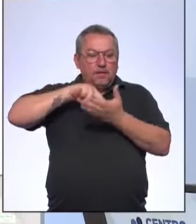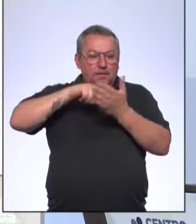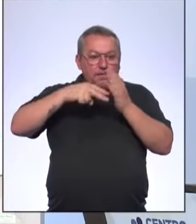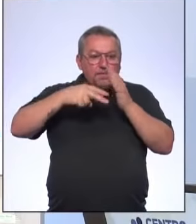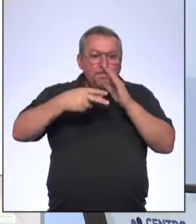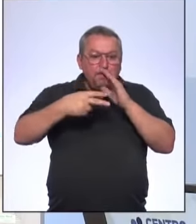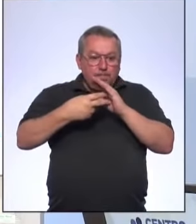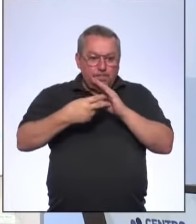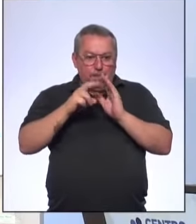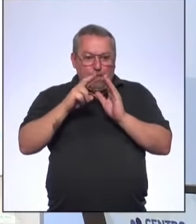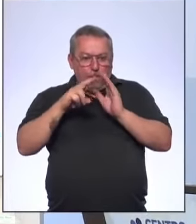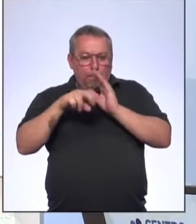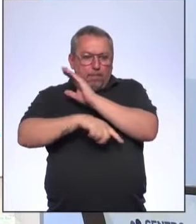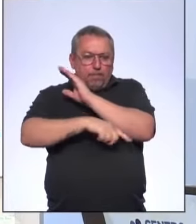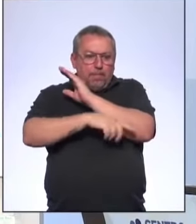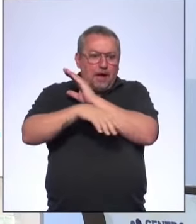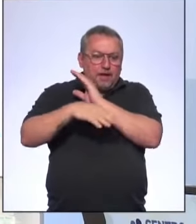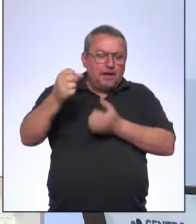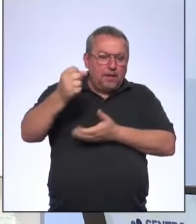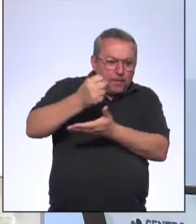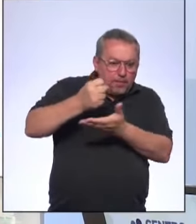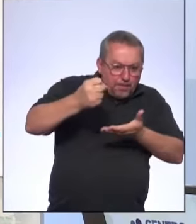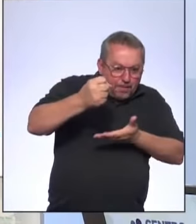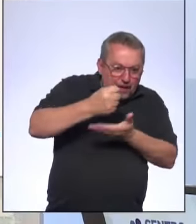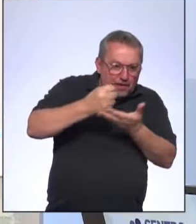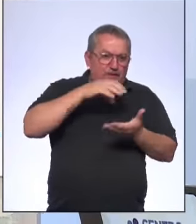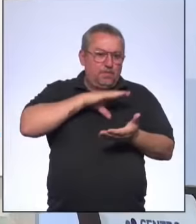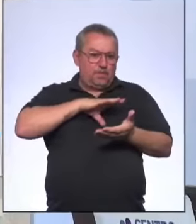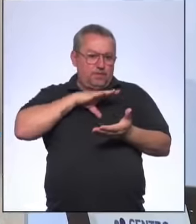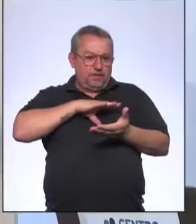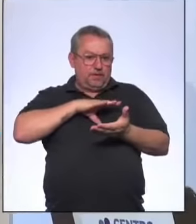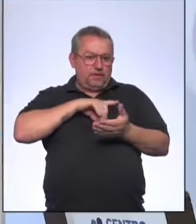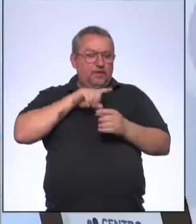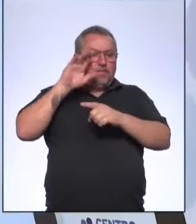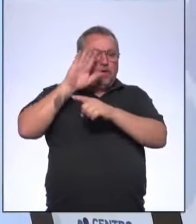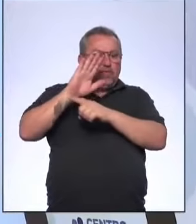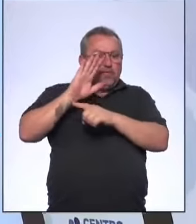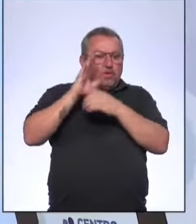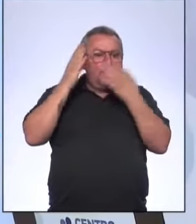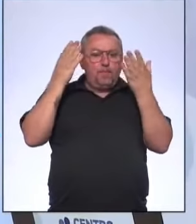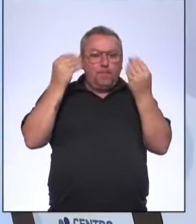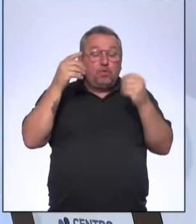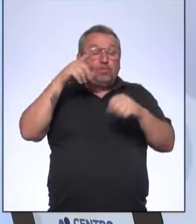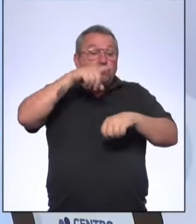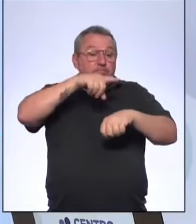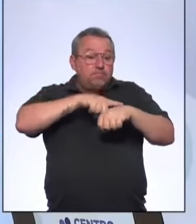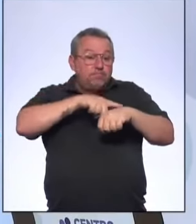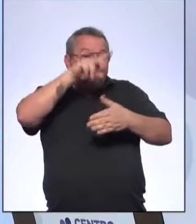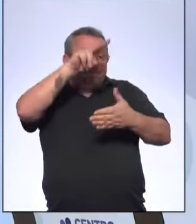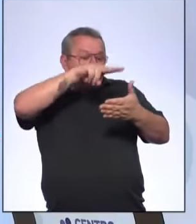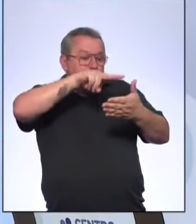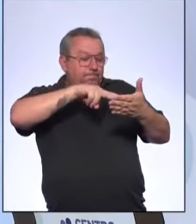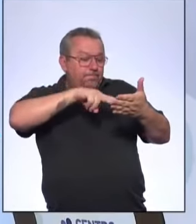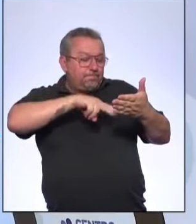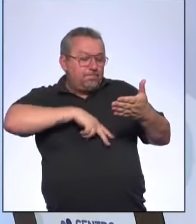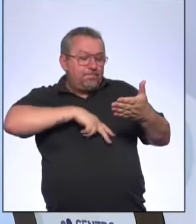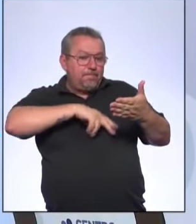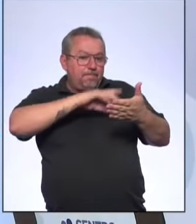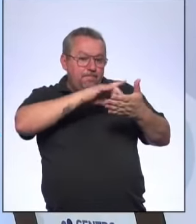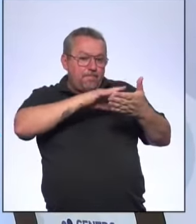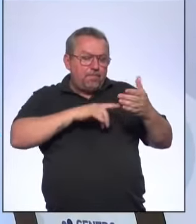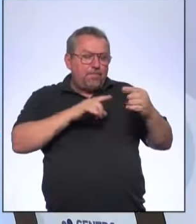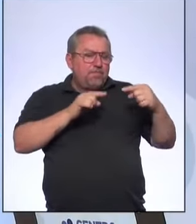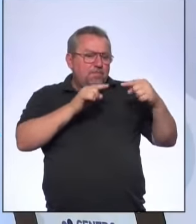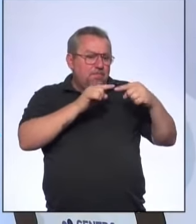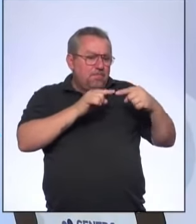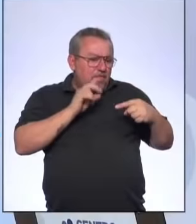que tem a mesma raiz que o português isso ajuda muito na hora que você vai ler um texto em inglês você fazer